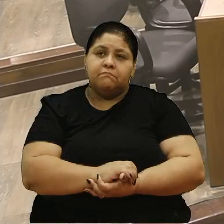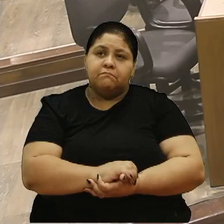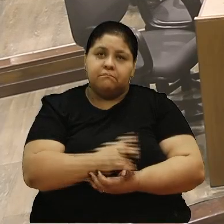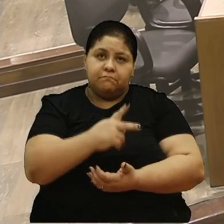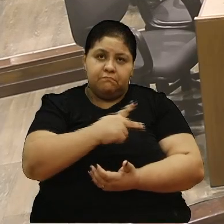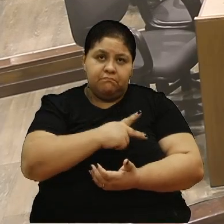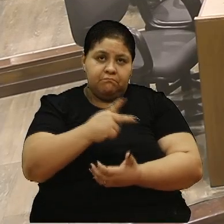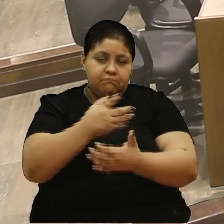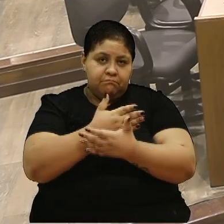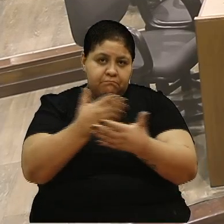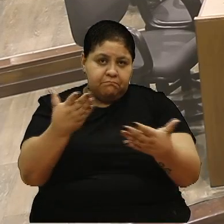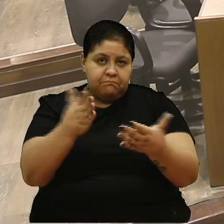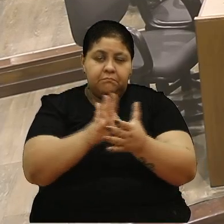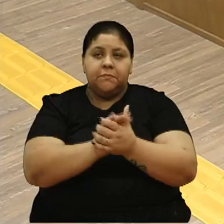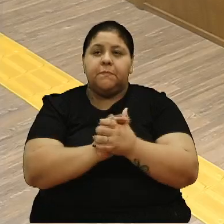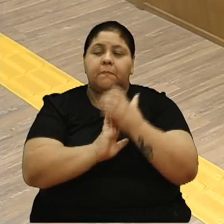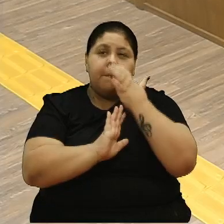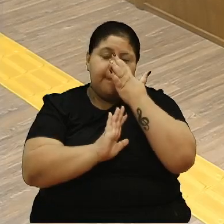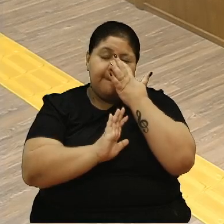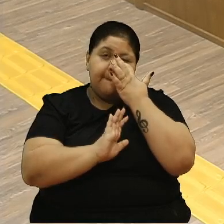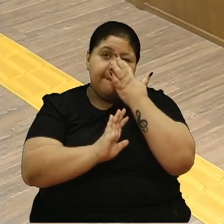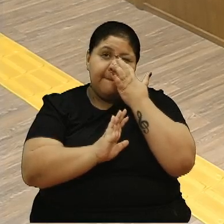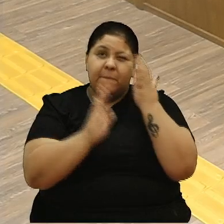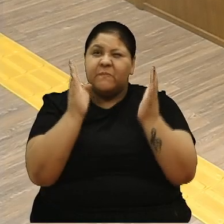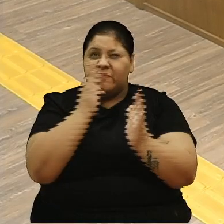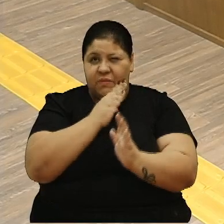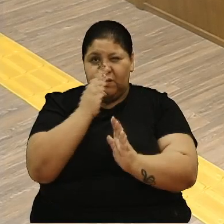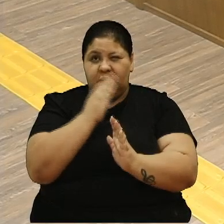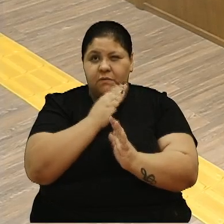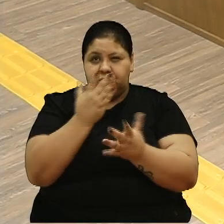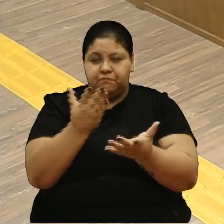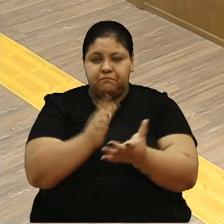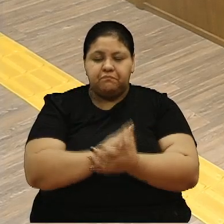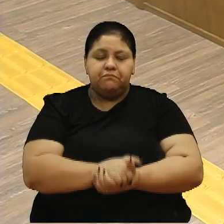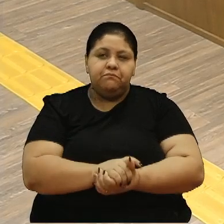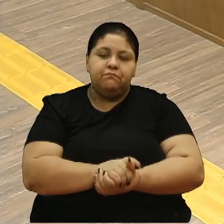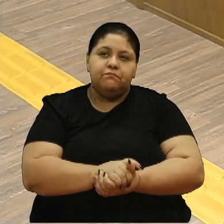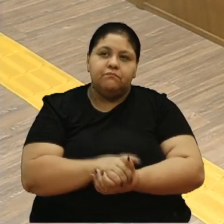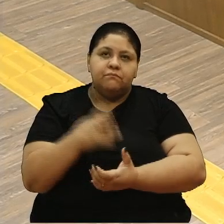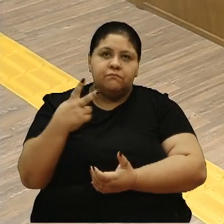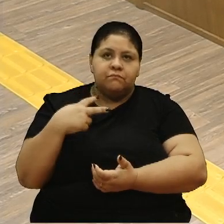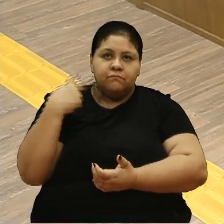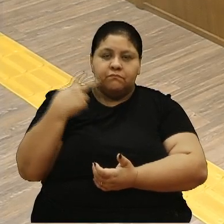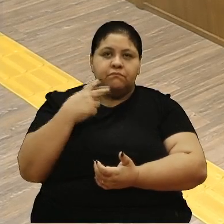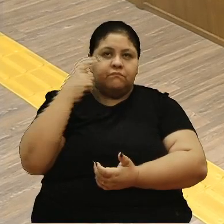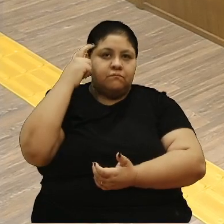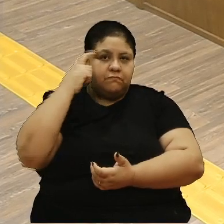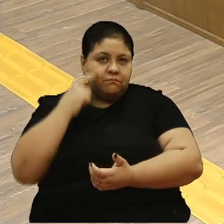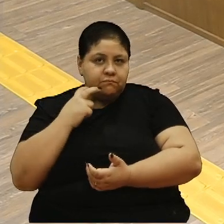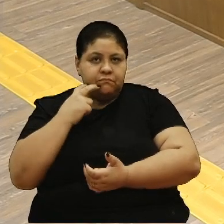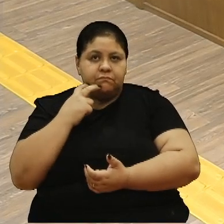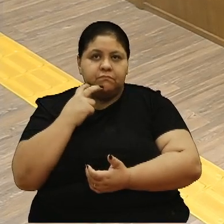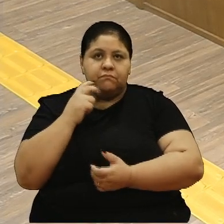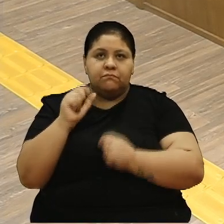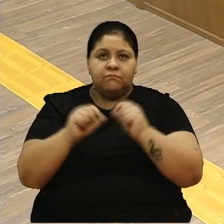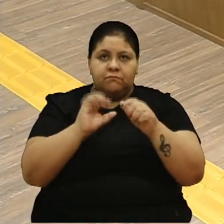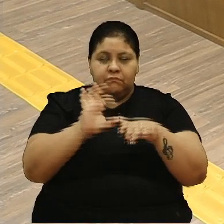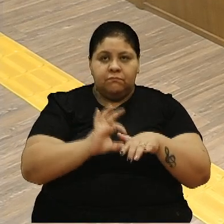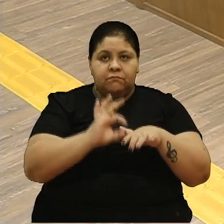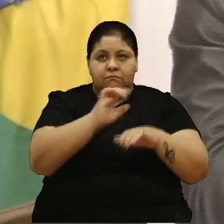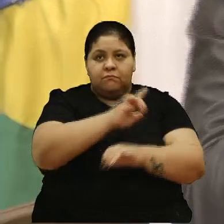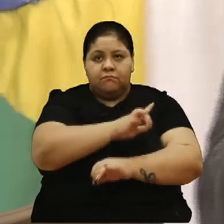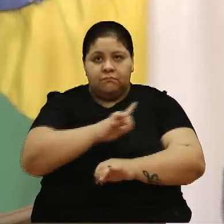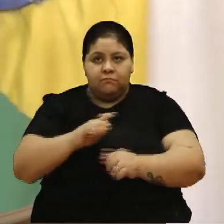Senhor presidente, nobres colegas, muito rapidamente aqui, o vereador Daniel Santos, o qual nosso líder de